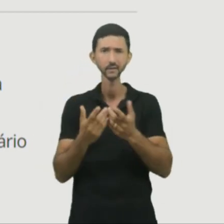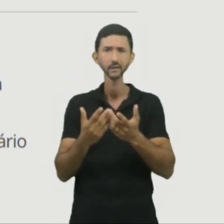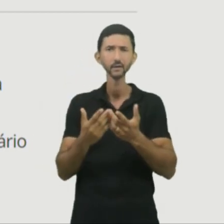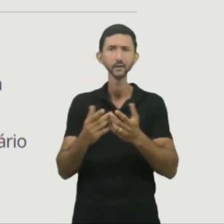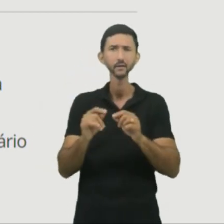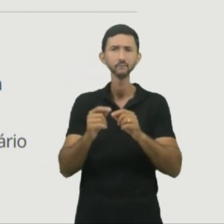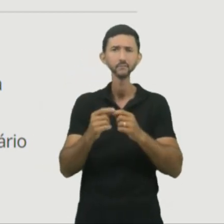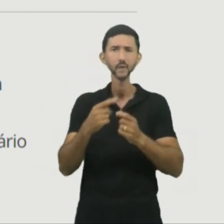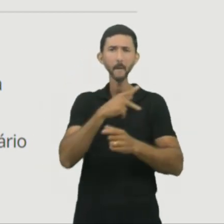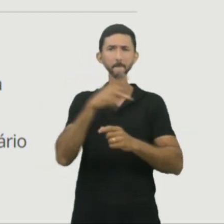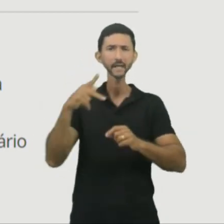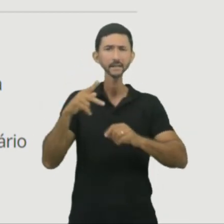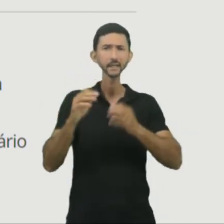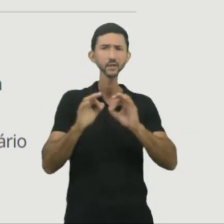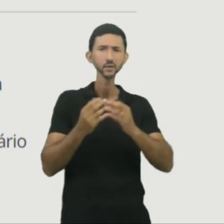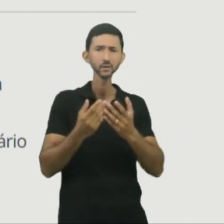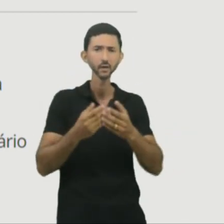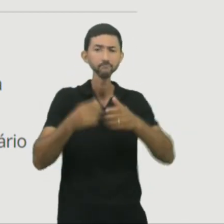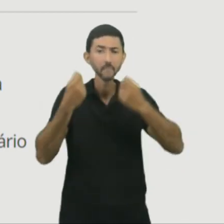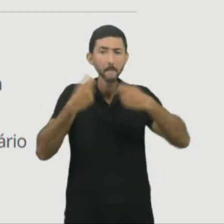logo diz que há uma